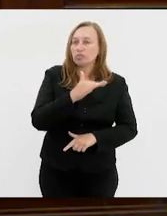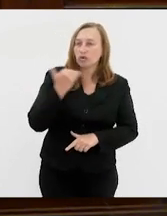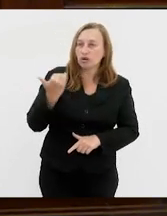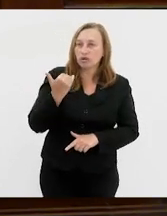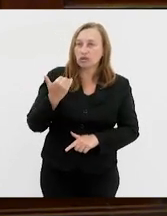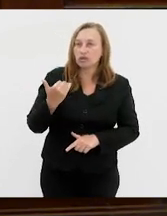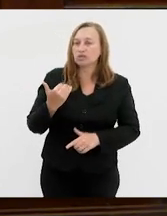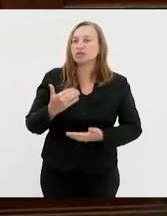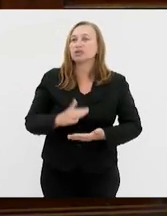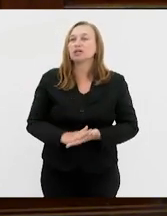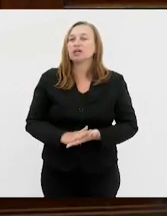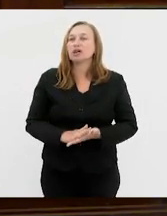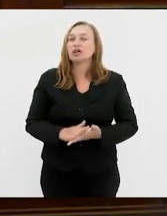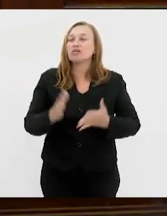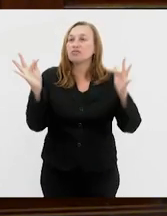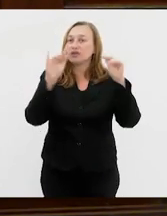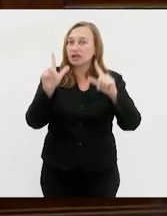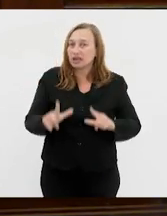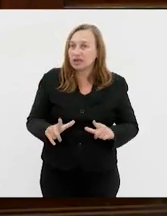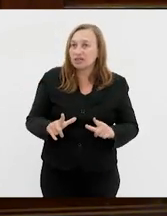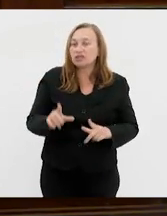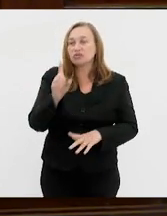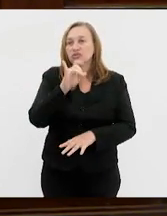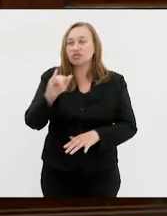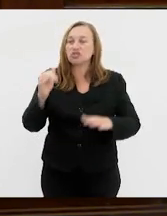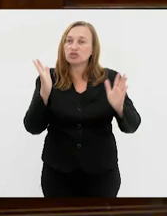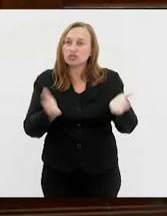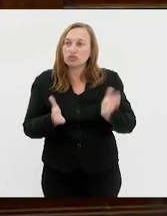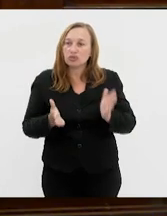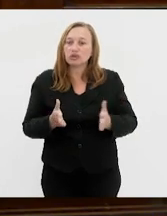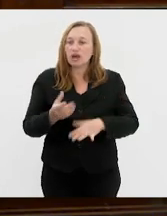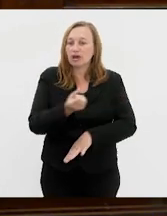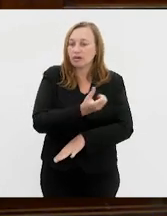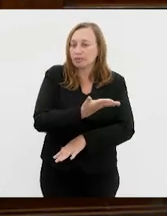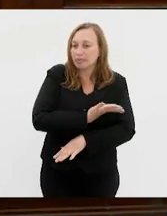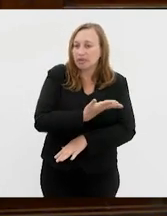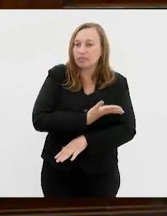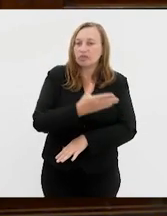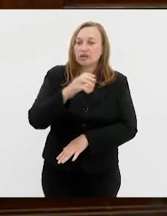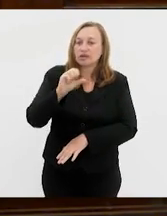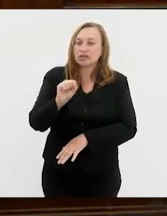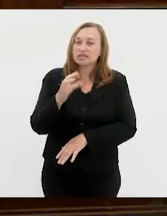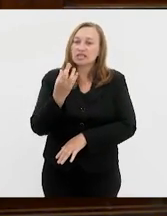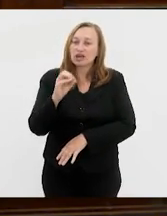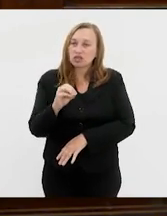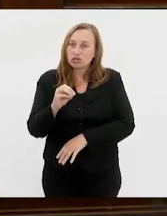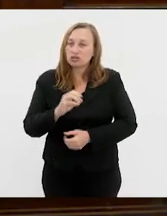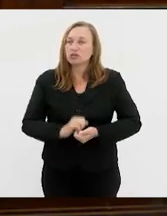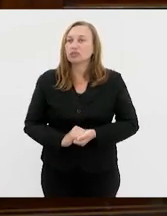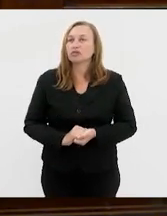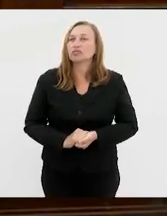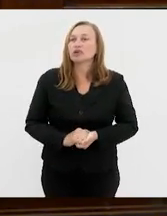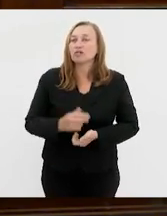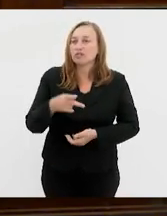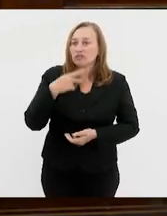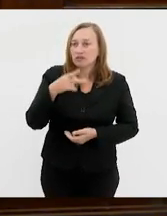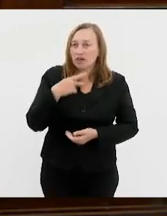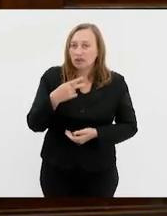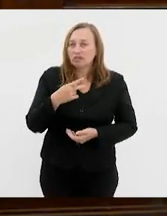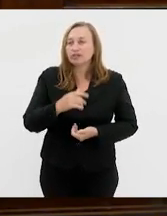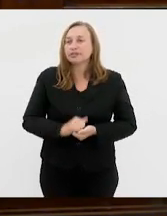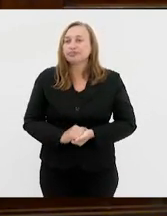agraciado no dia de hoje, que é o meu amigo Sérgio Miranda. Sérgio tinha um pequeno som